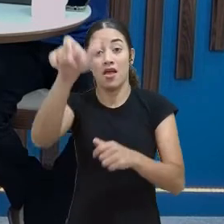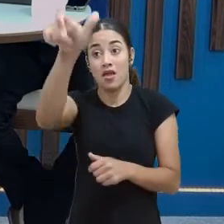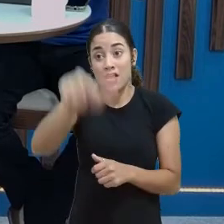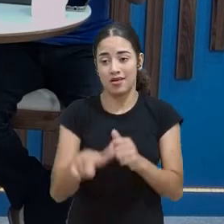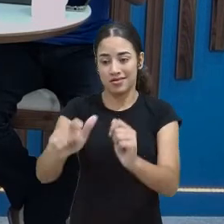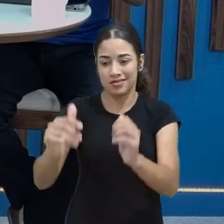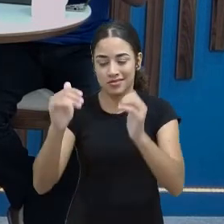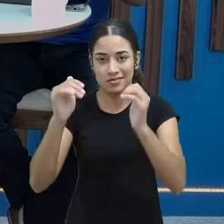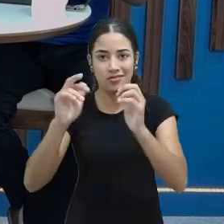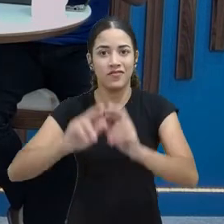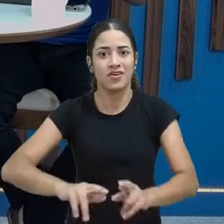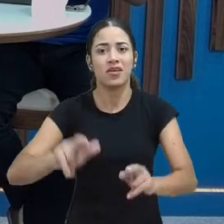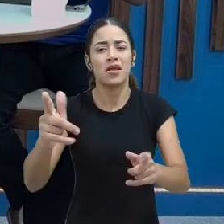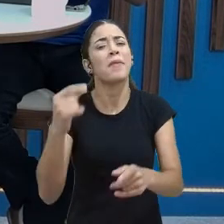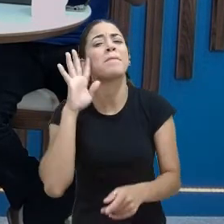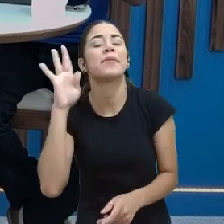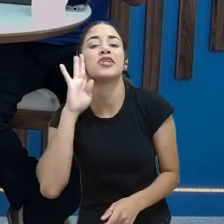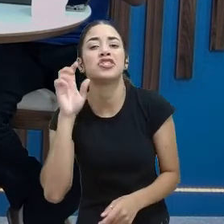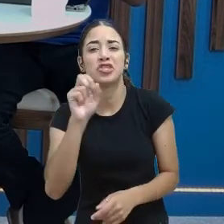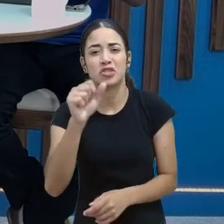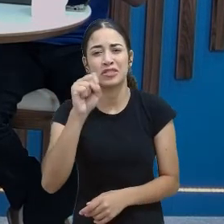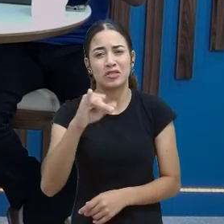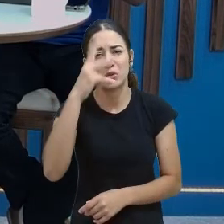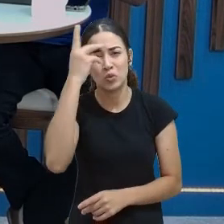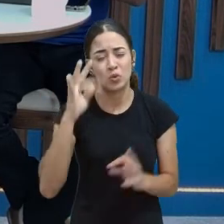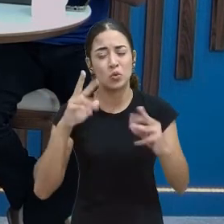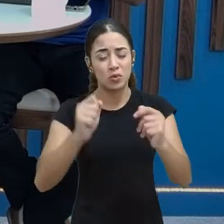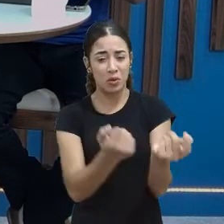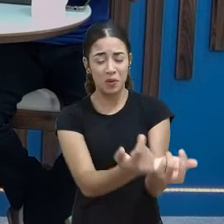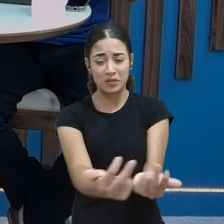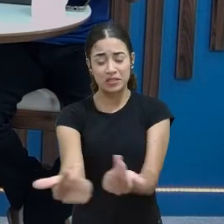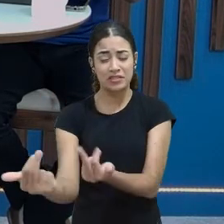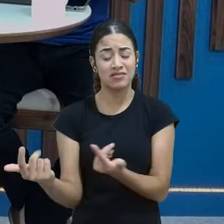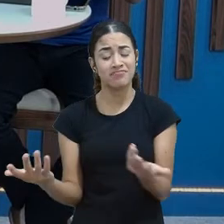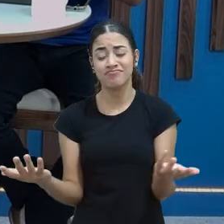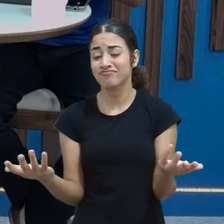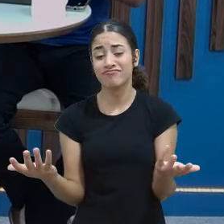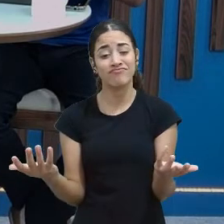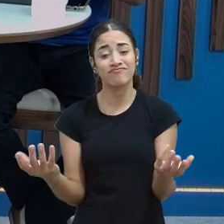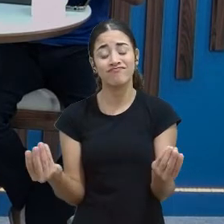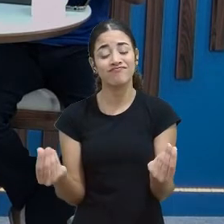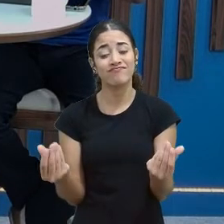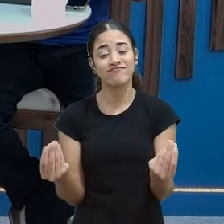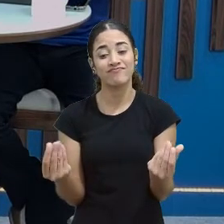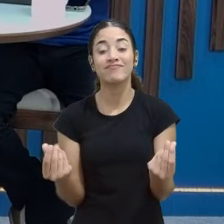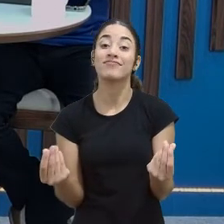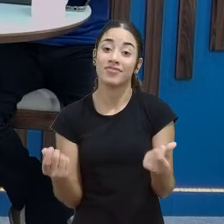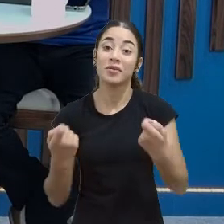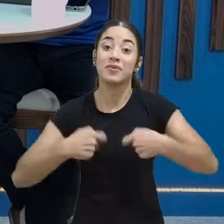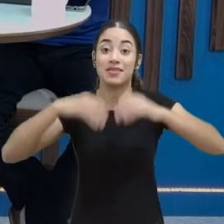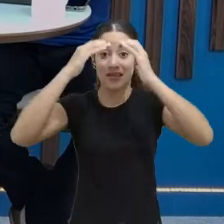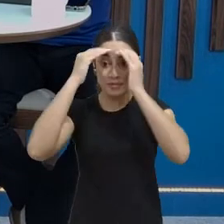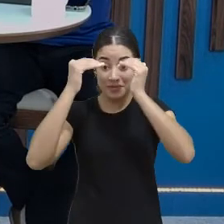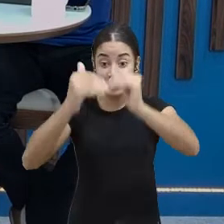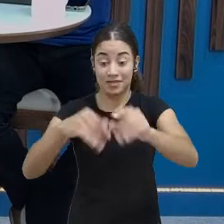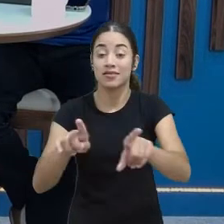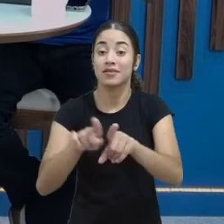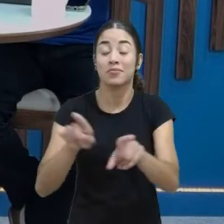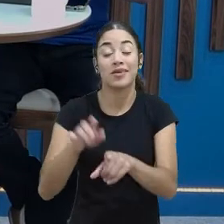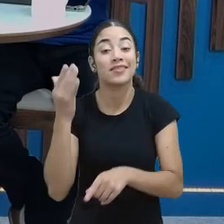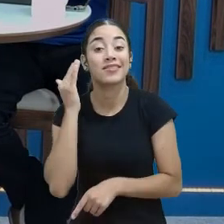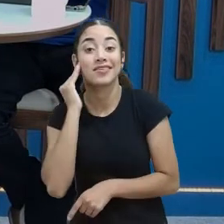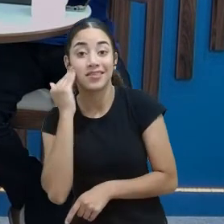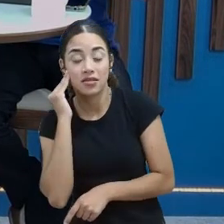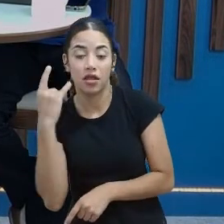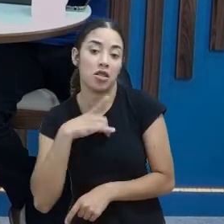fosse todo mundo igual, né? Não ia dar certo. Então a gente precisa respeitar e entender que existem níveis culturais